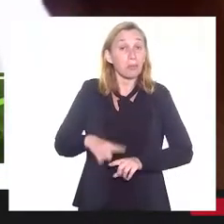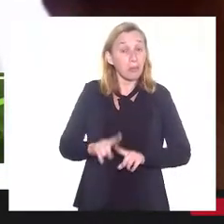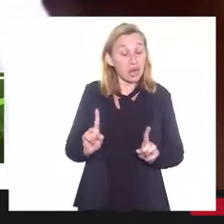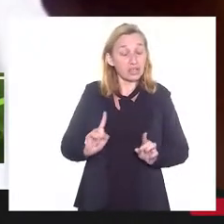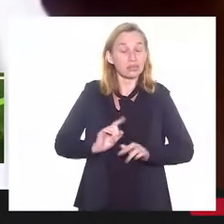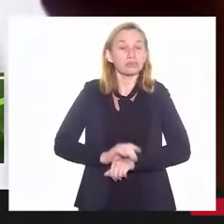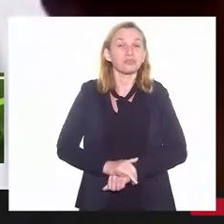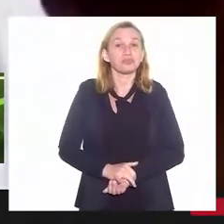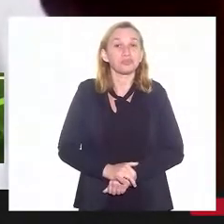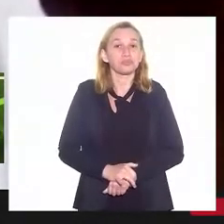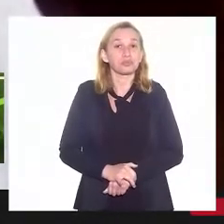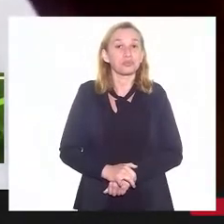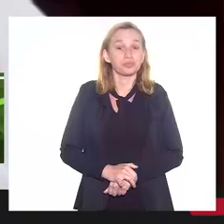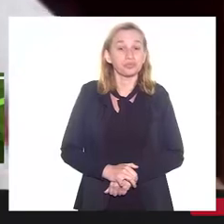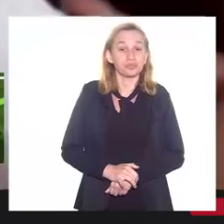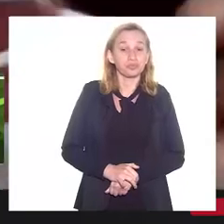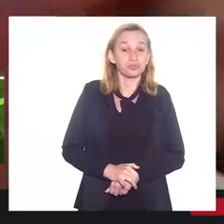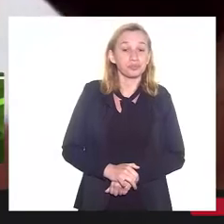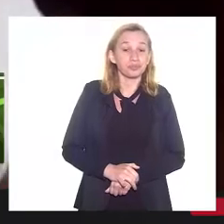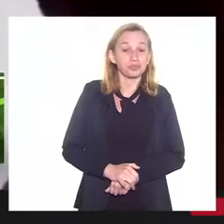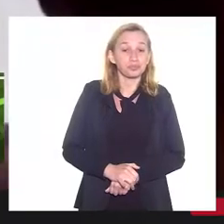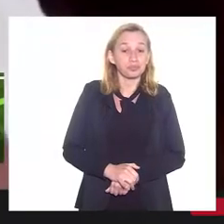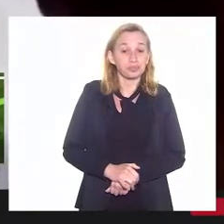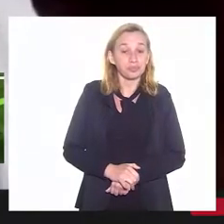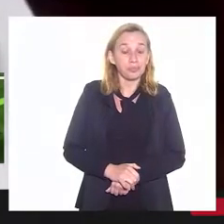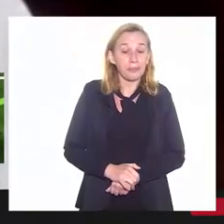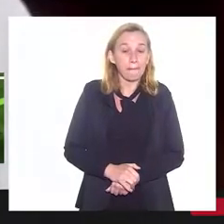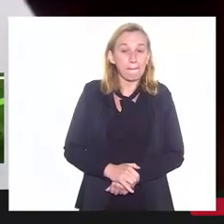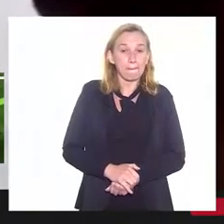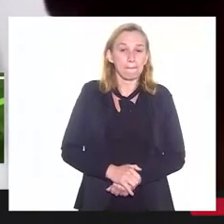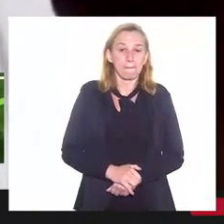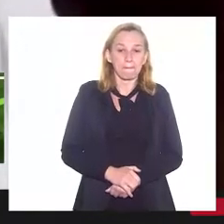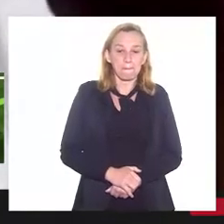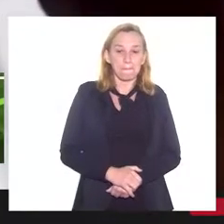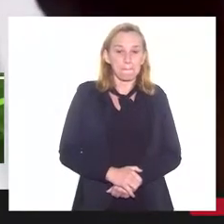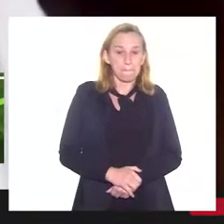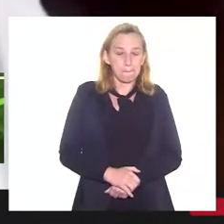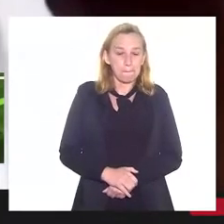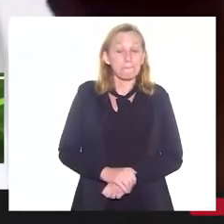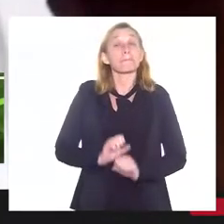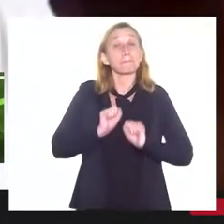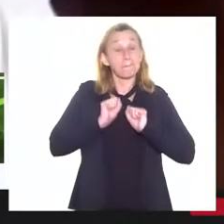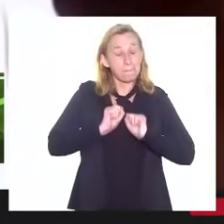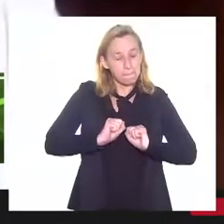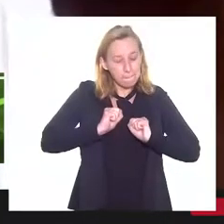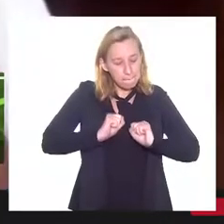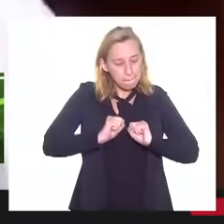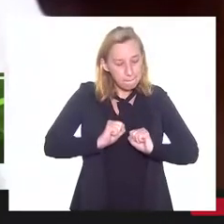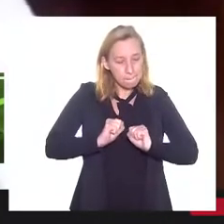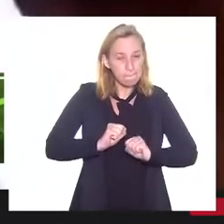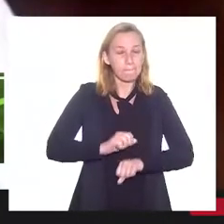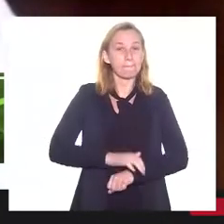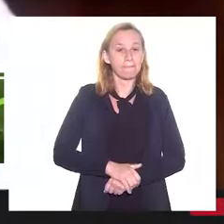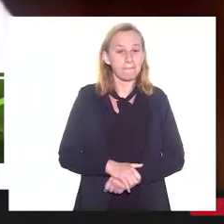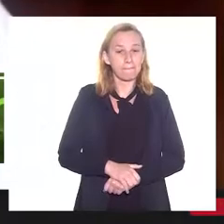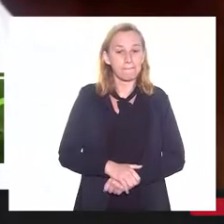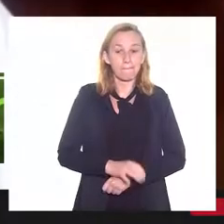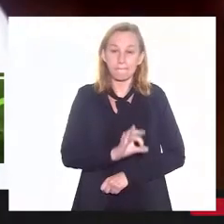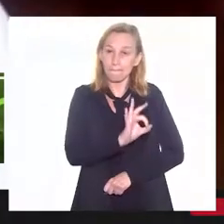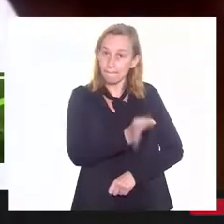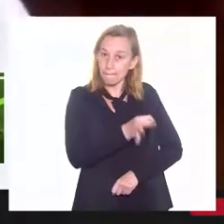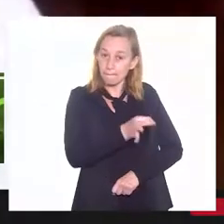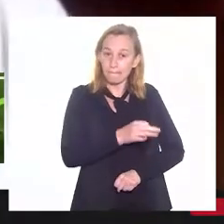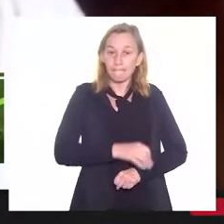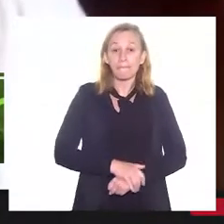é entendo que a partir daí a gente possa fazer essa garantia